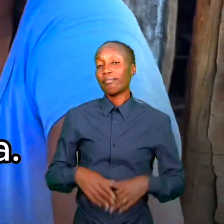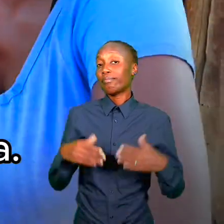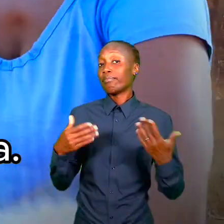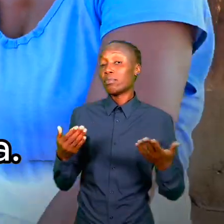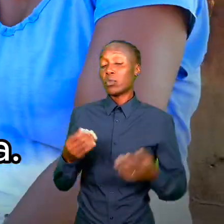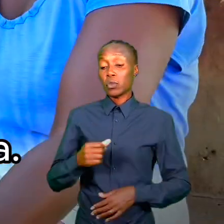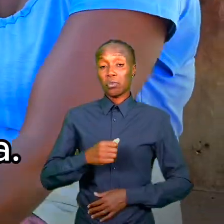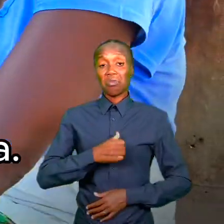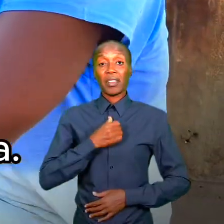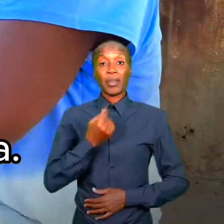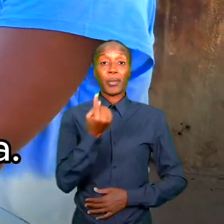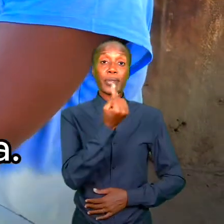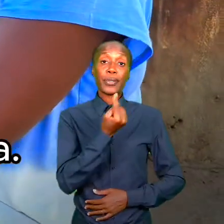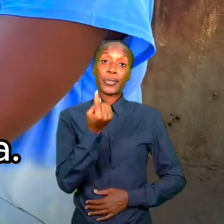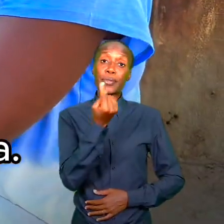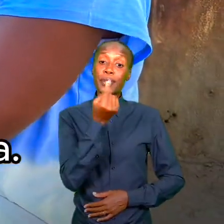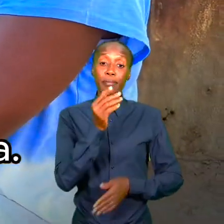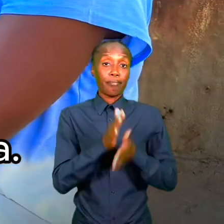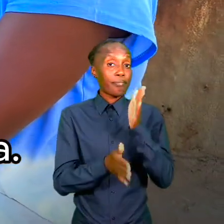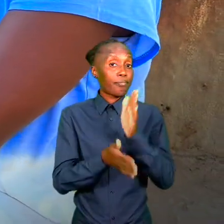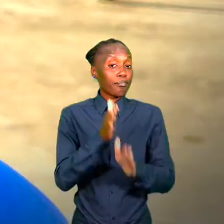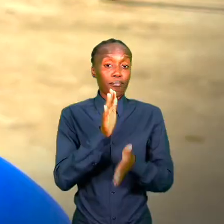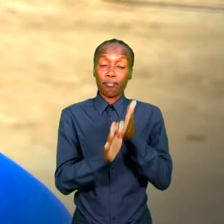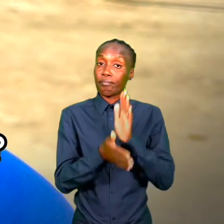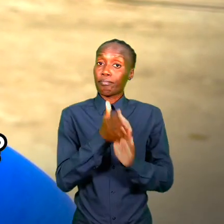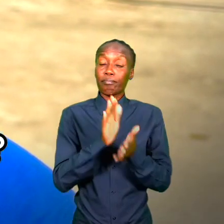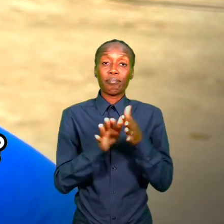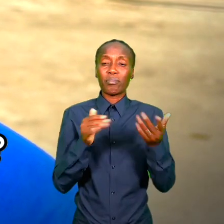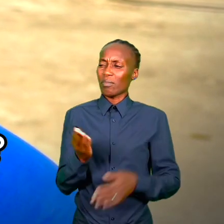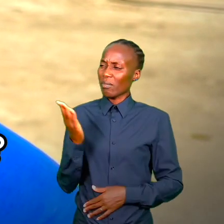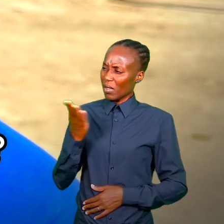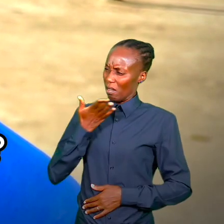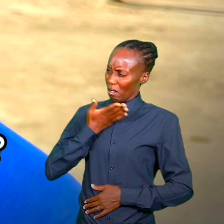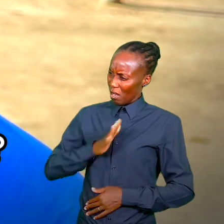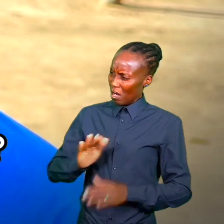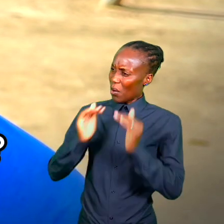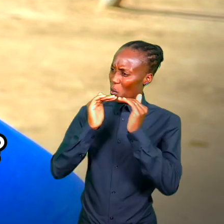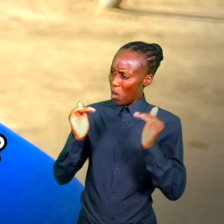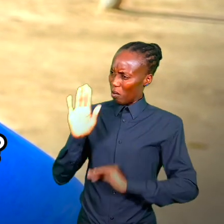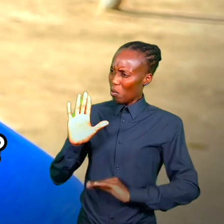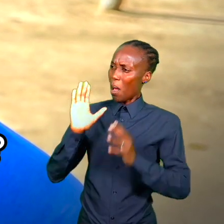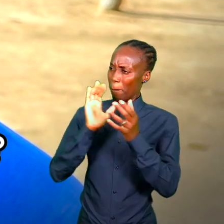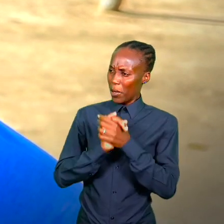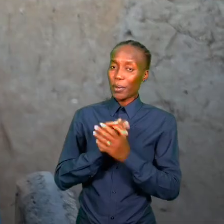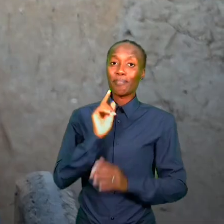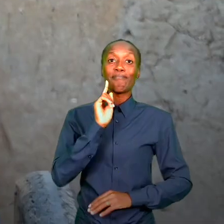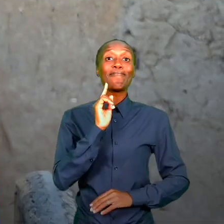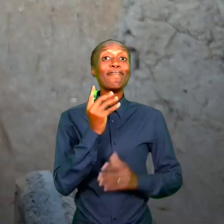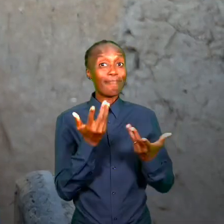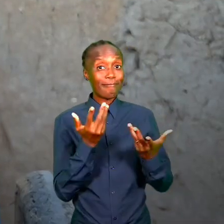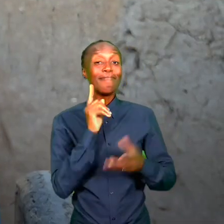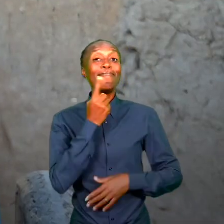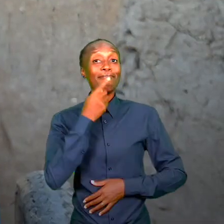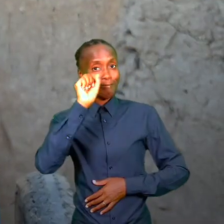E eu estou aqui, sem fazer nada. E tu gostaria de ser como elas?